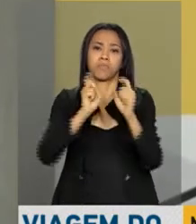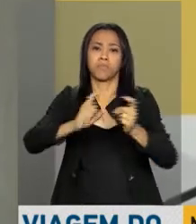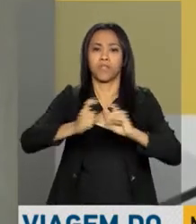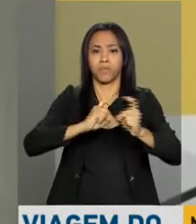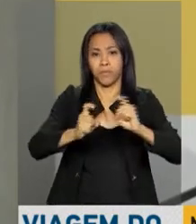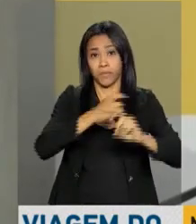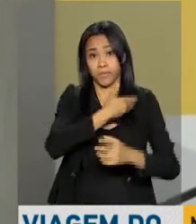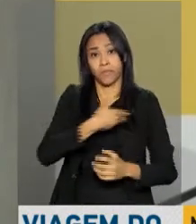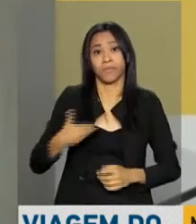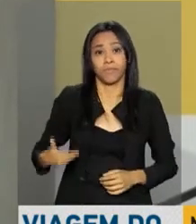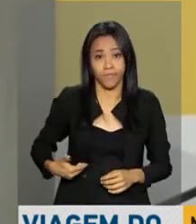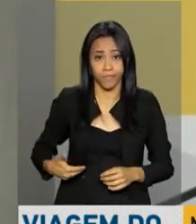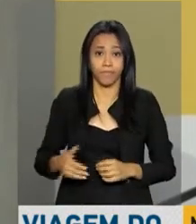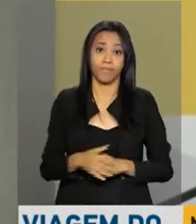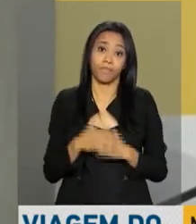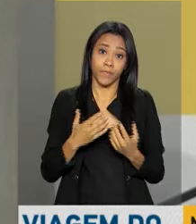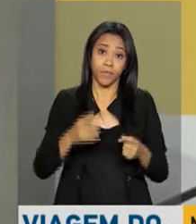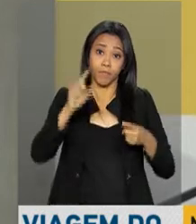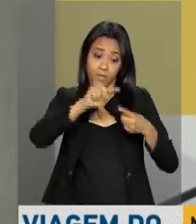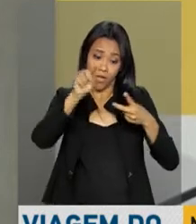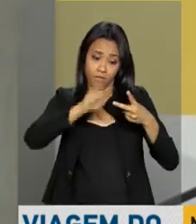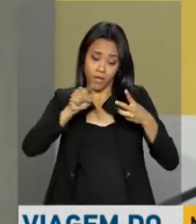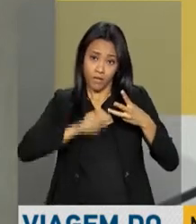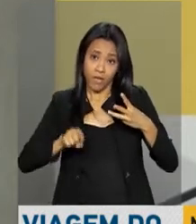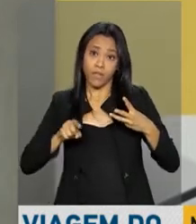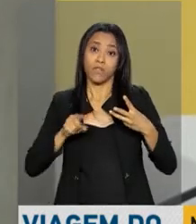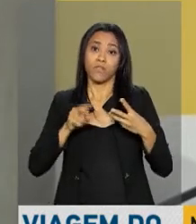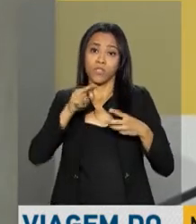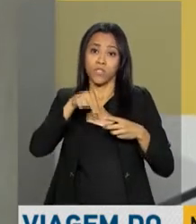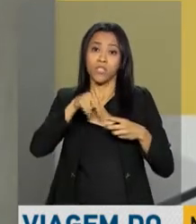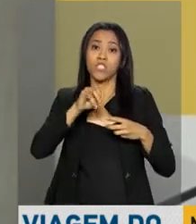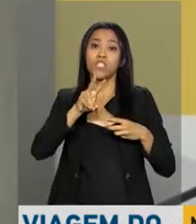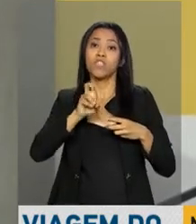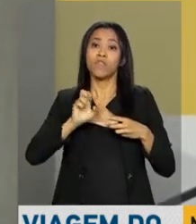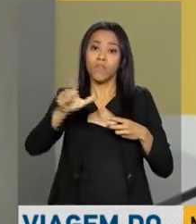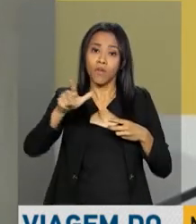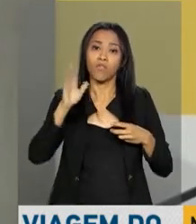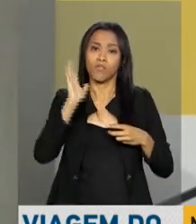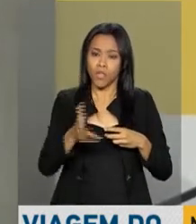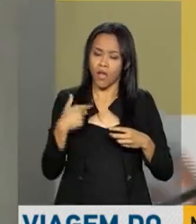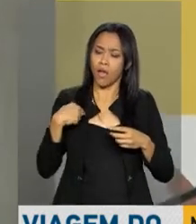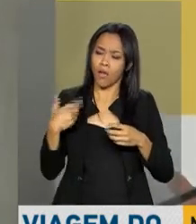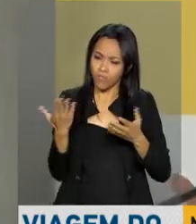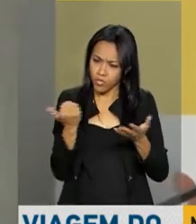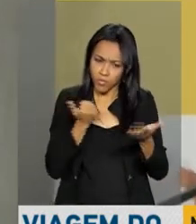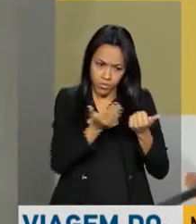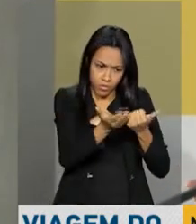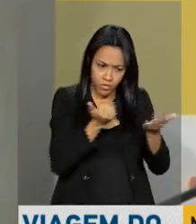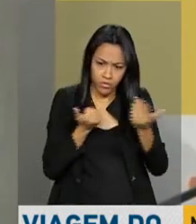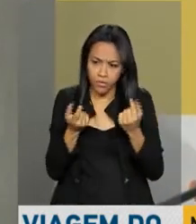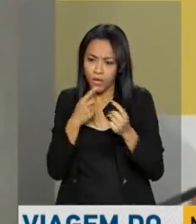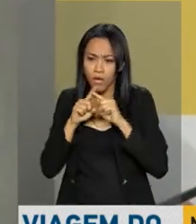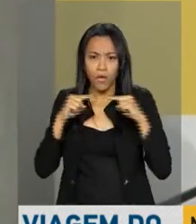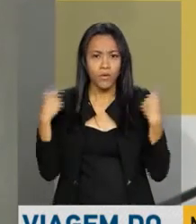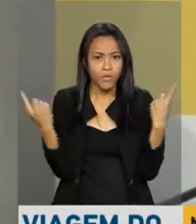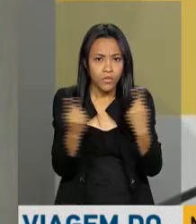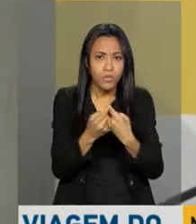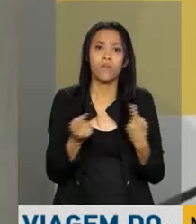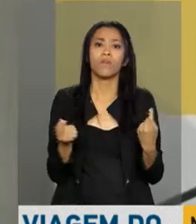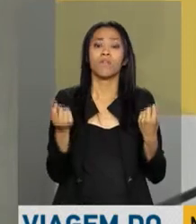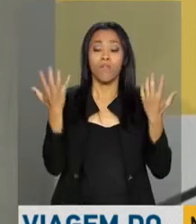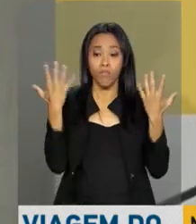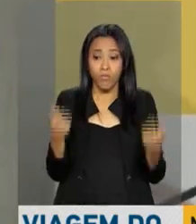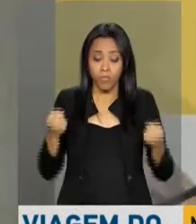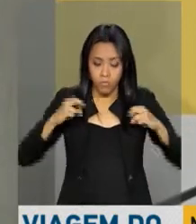bem nos vários níveis governamentais eu fiz uma reunião de ministros e pedir que cada qual fizesse